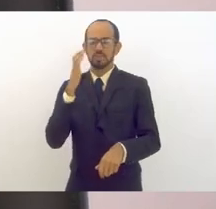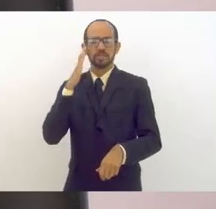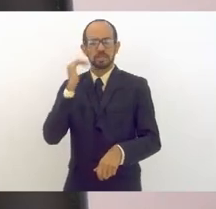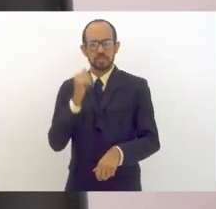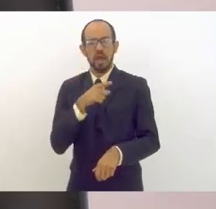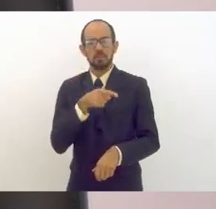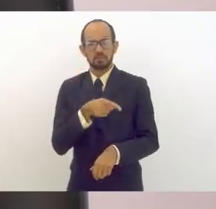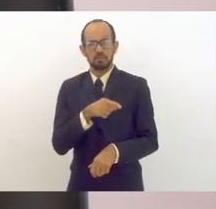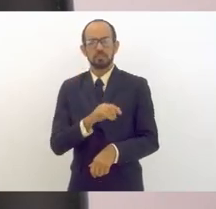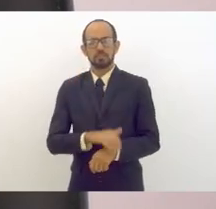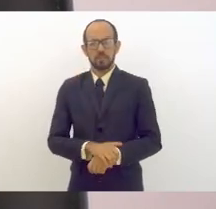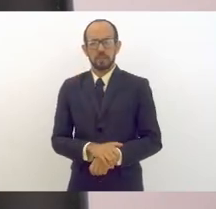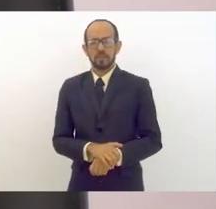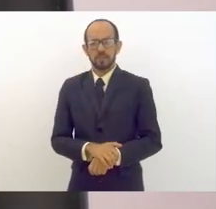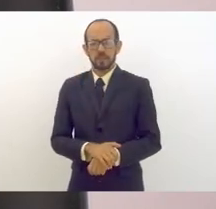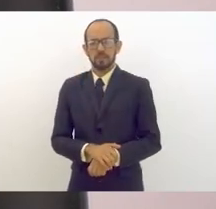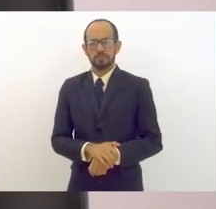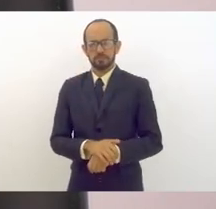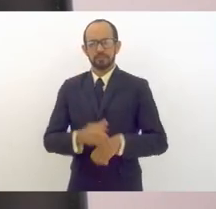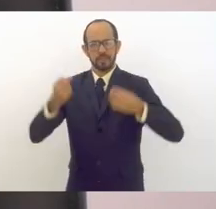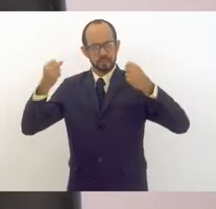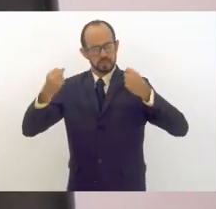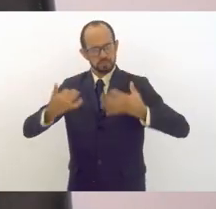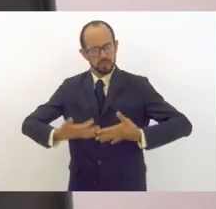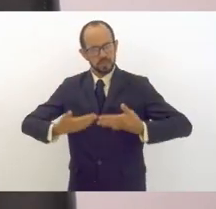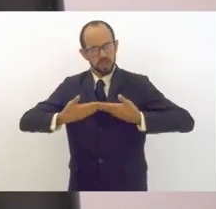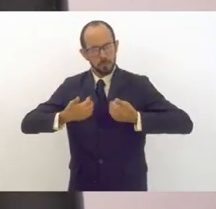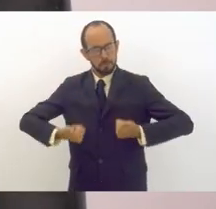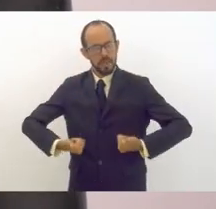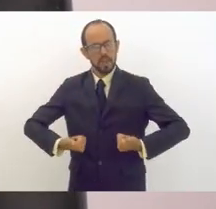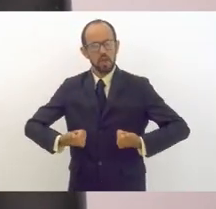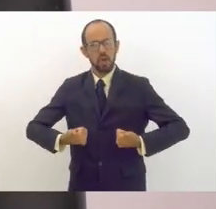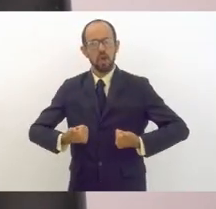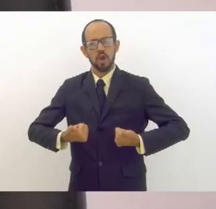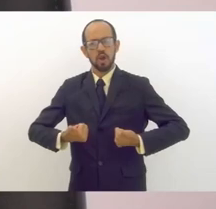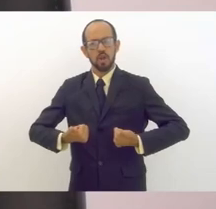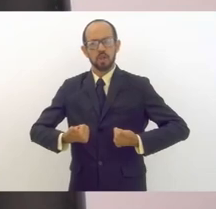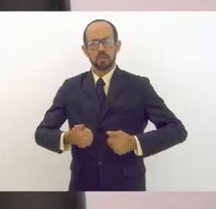ter isso mais esmiuçado,